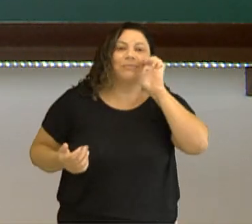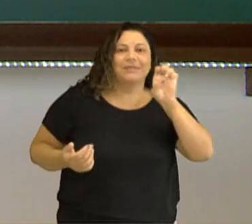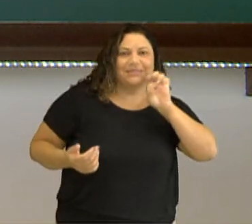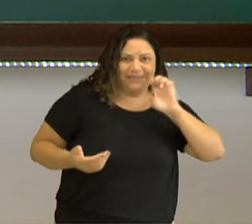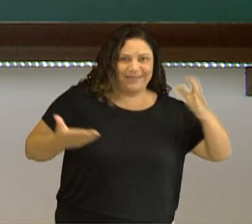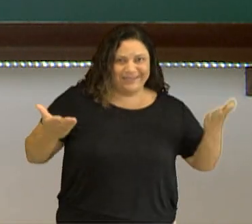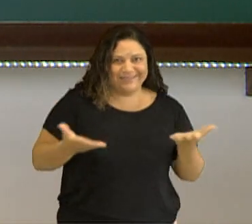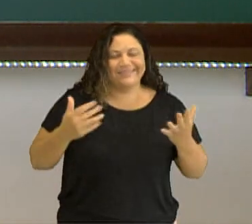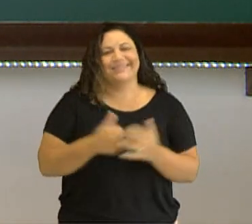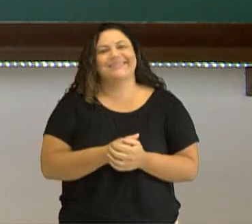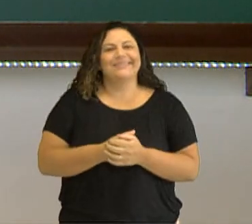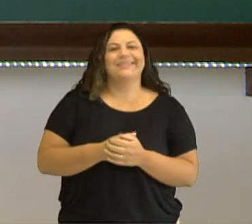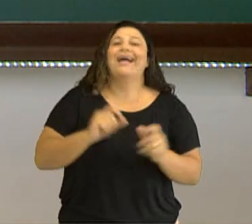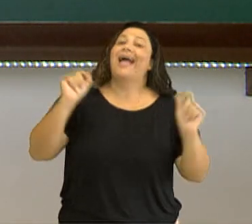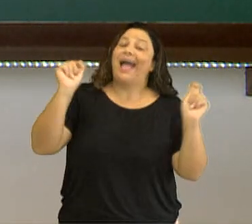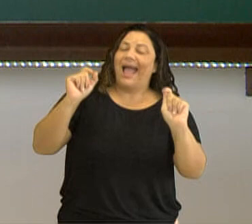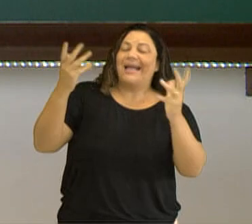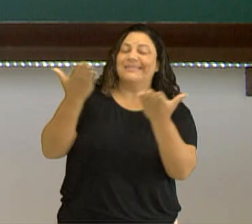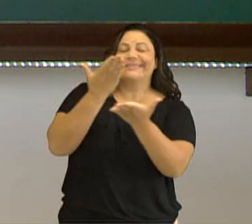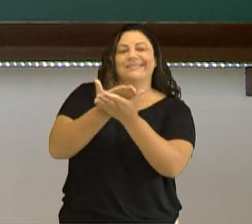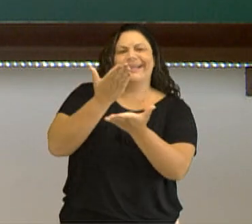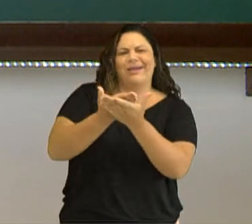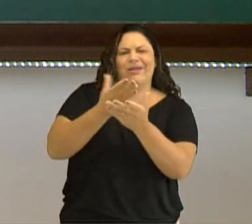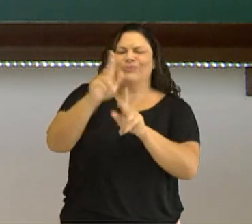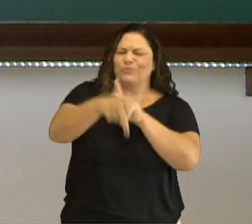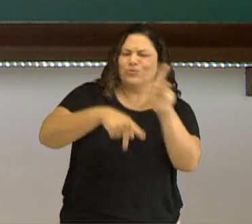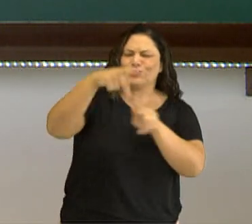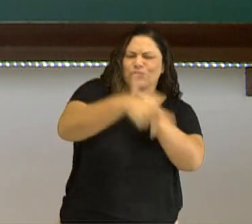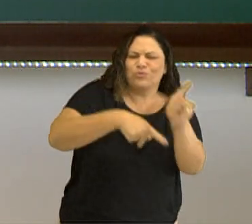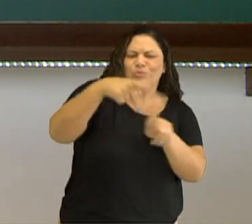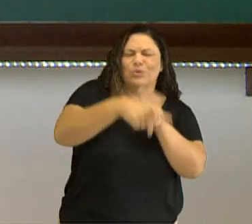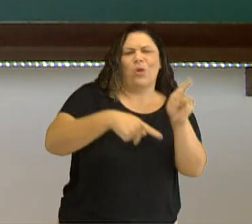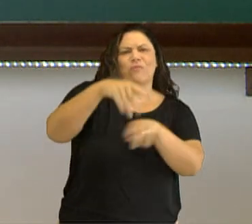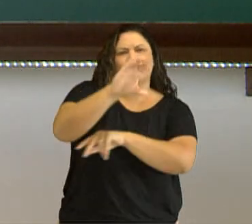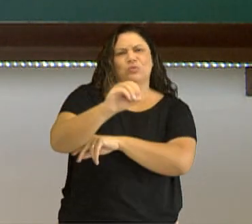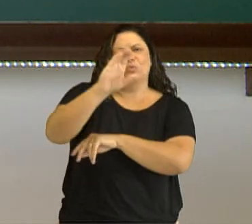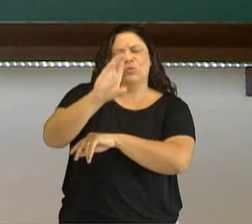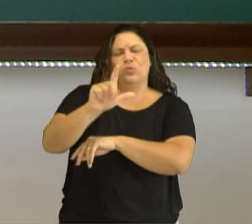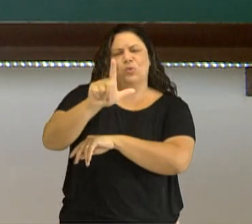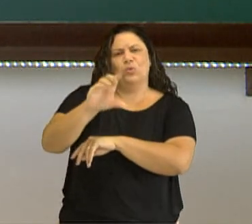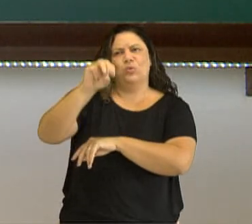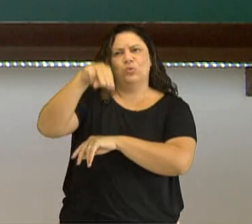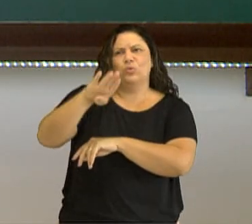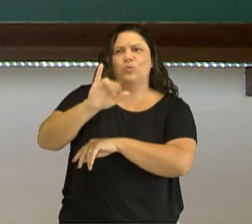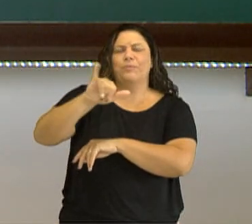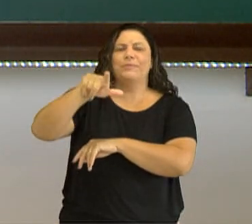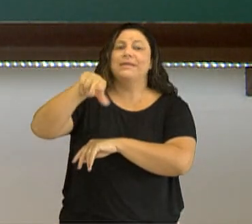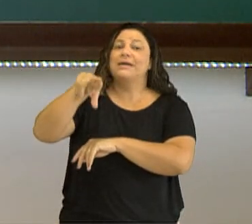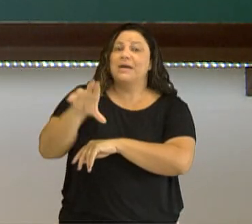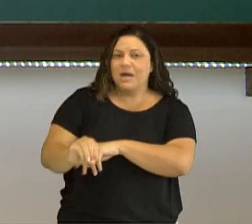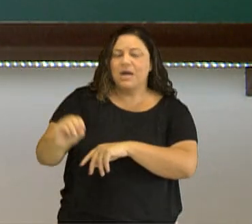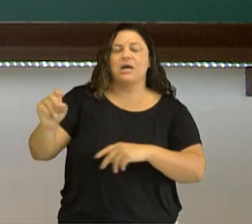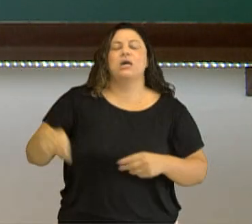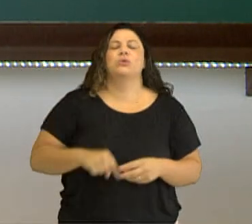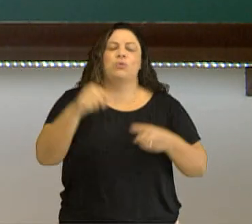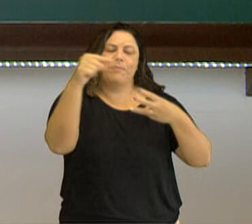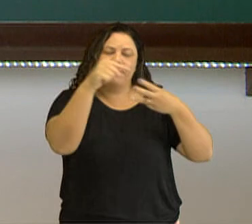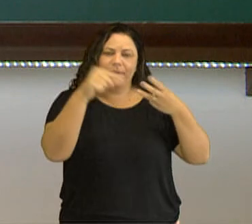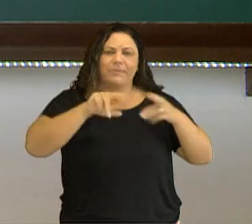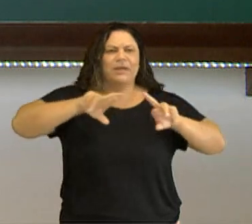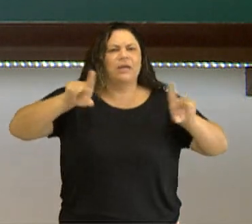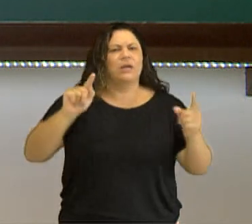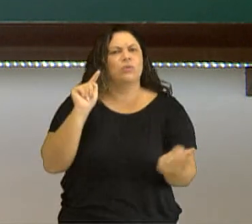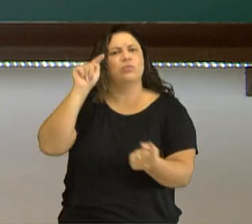aula que vai falar dos povos pré-colombianos, maias, astecas e incas. Qual o objetivo da nossa aula? Descrever